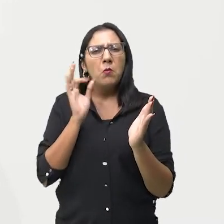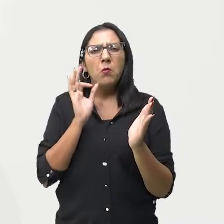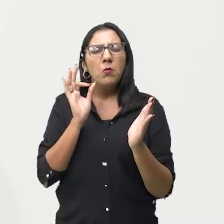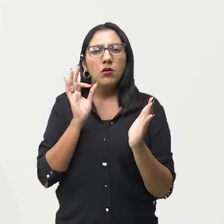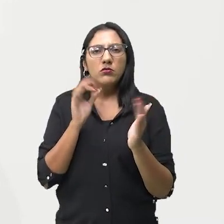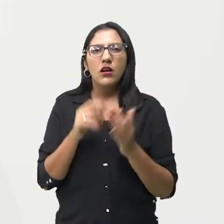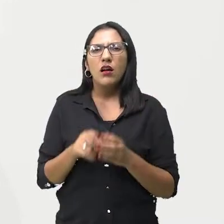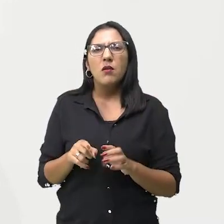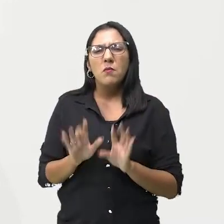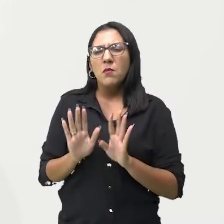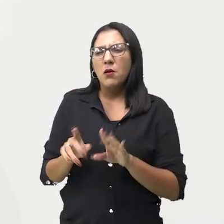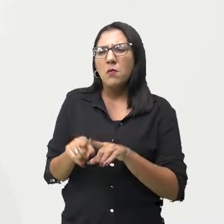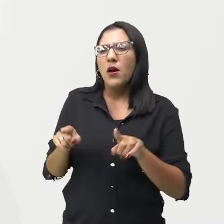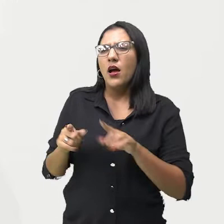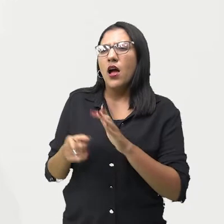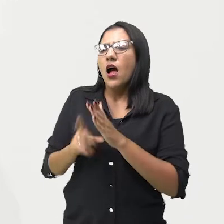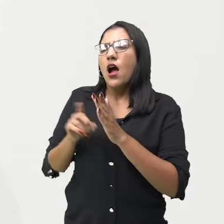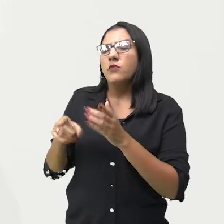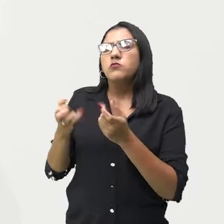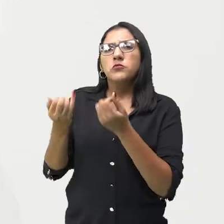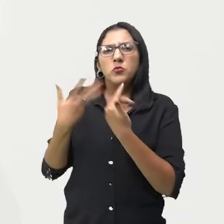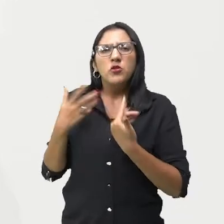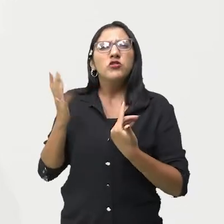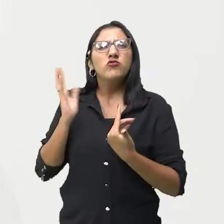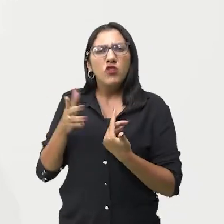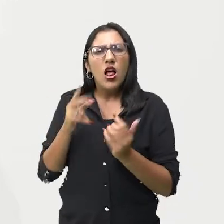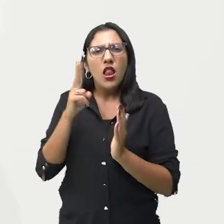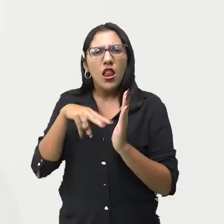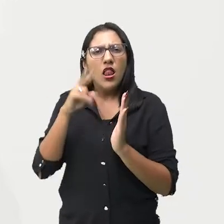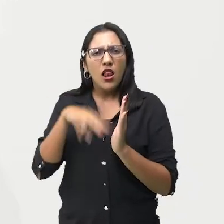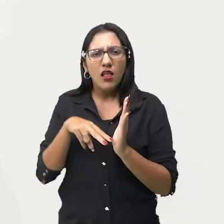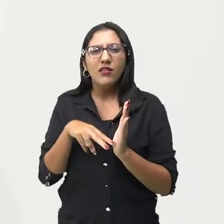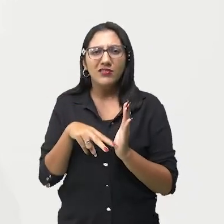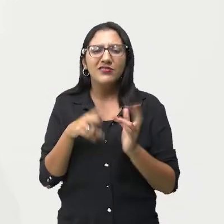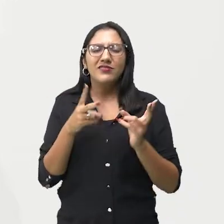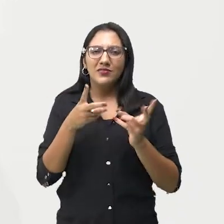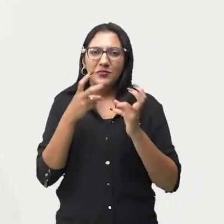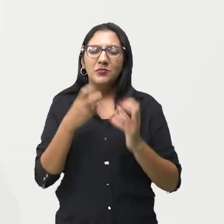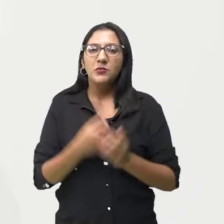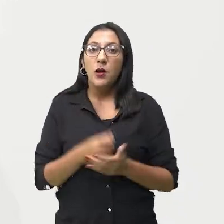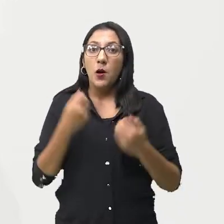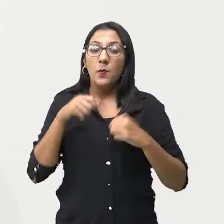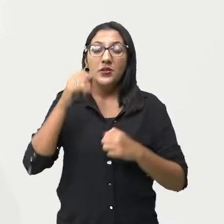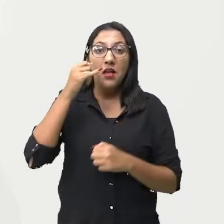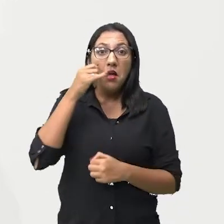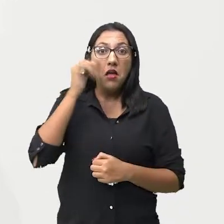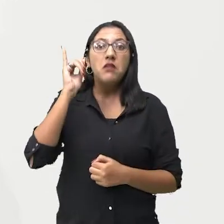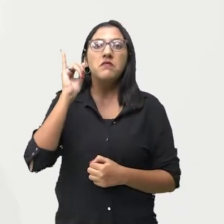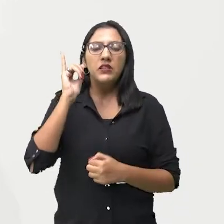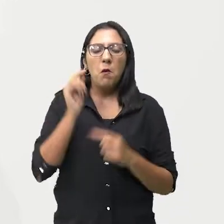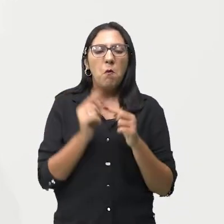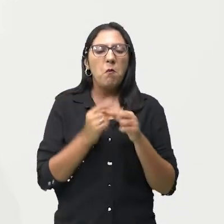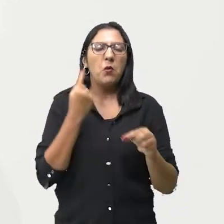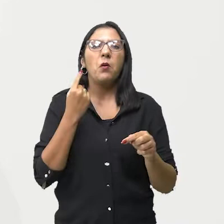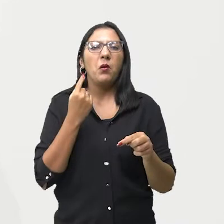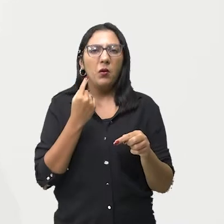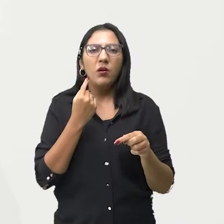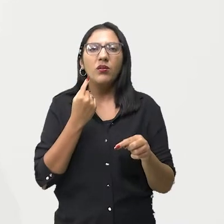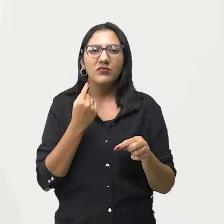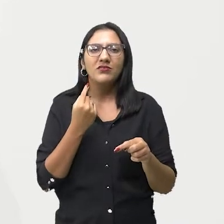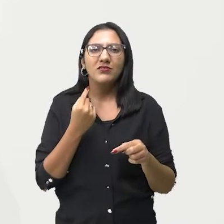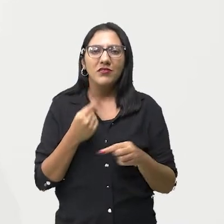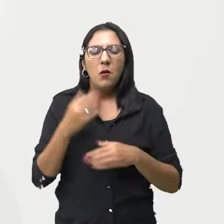Ué, mas antes, não disse que já tinha lido o livro? Então é isso que a gente diz, é evitar essas incoerências